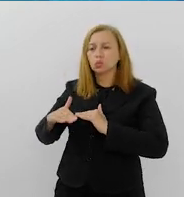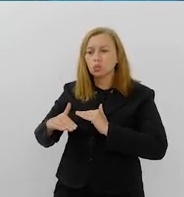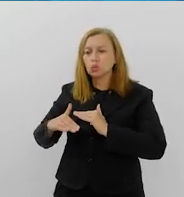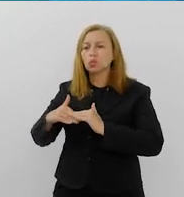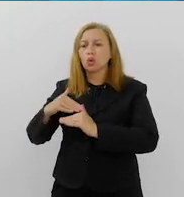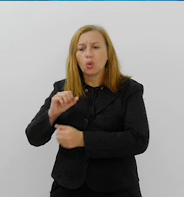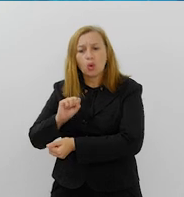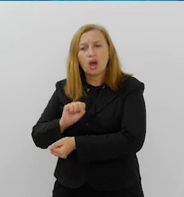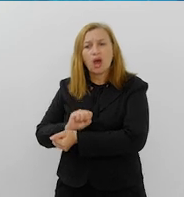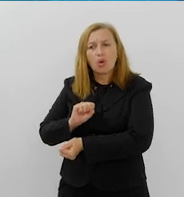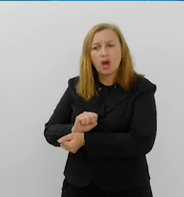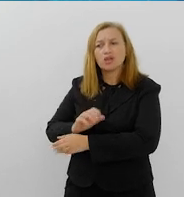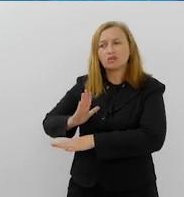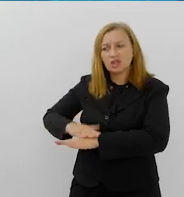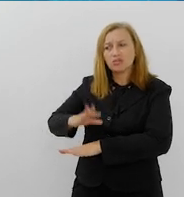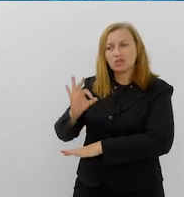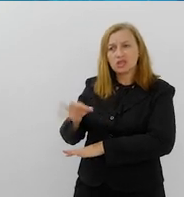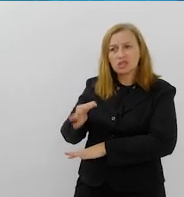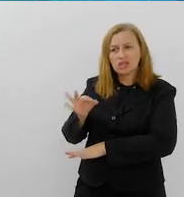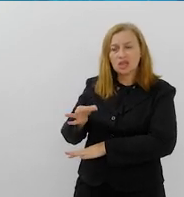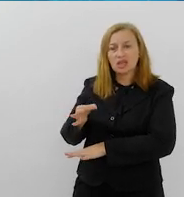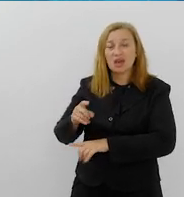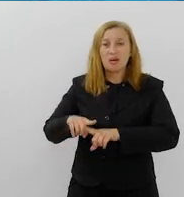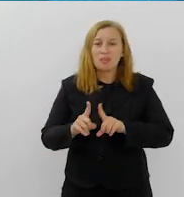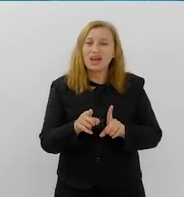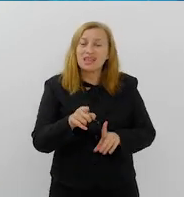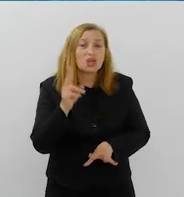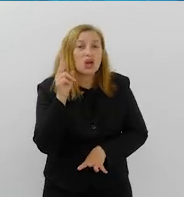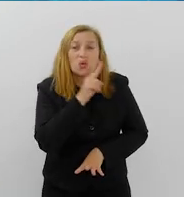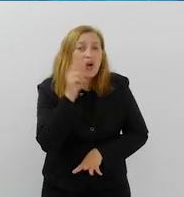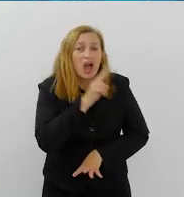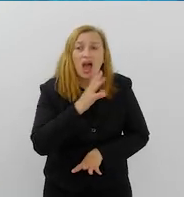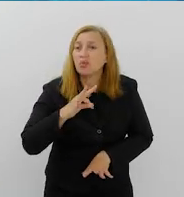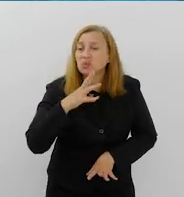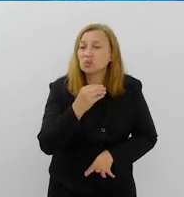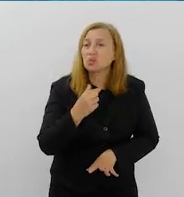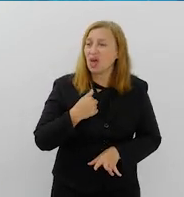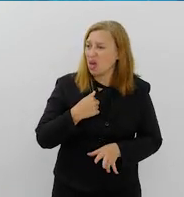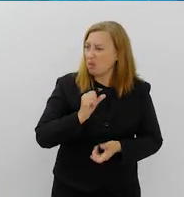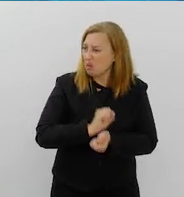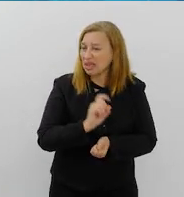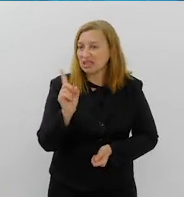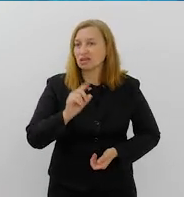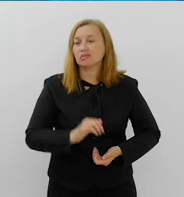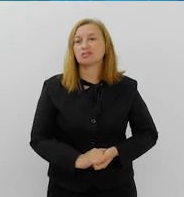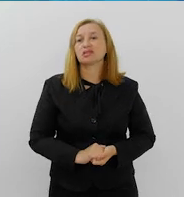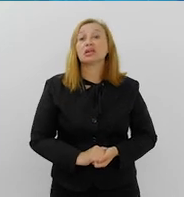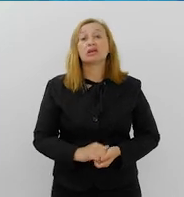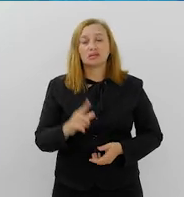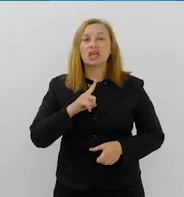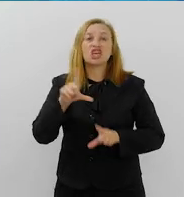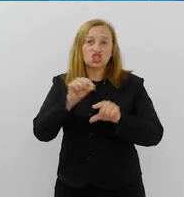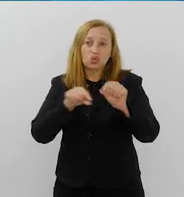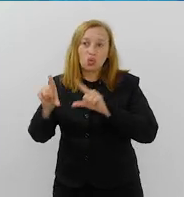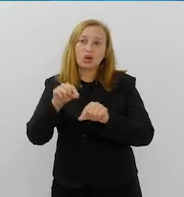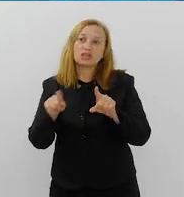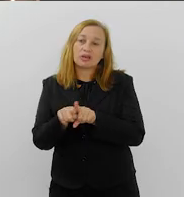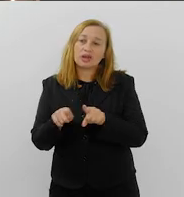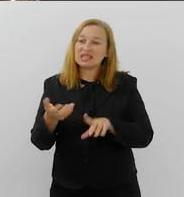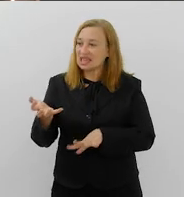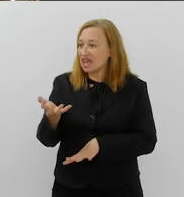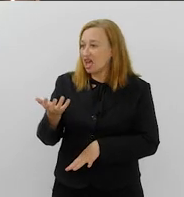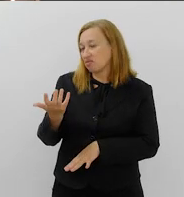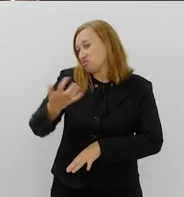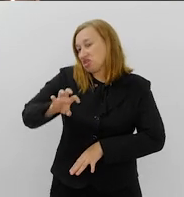tem que esperar. Eu não espero, porque aqui é tudo muito rápido. Eu não preciso esperar. E tem a Né? escolha, né? Tem a escolha